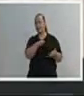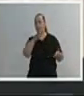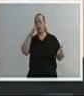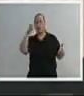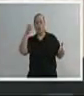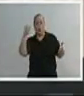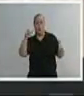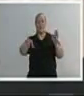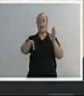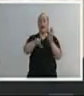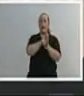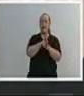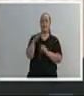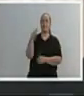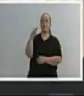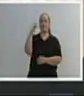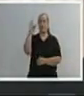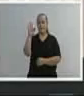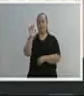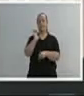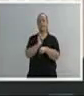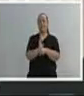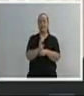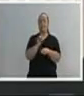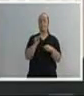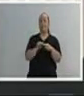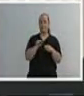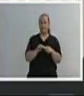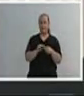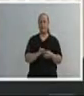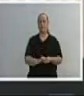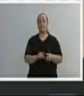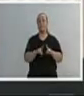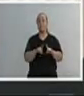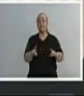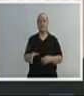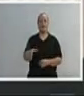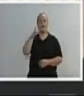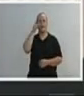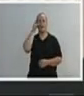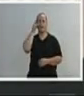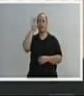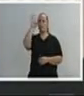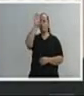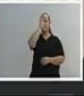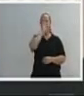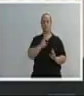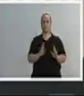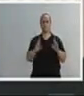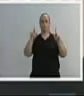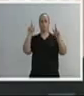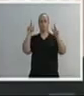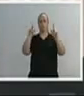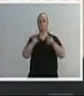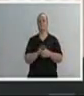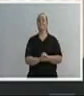federais, estaduais, municipais, com realidades completamente distintas entre si, o